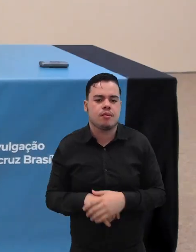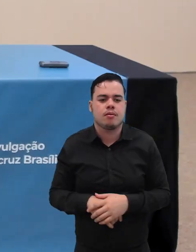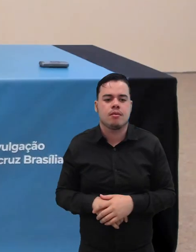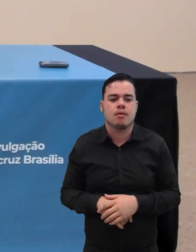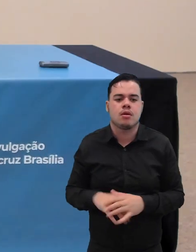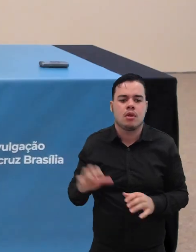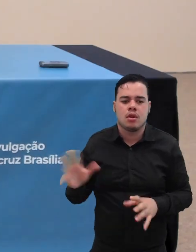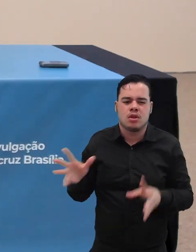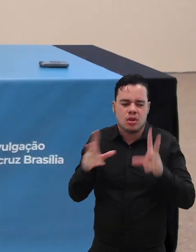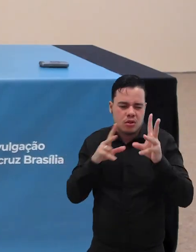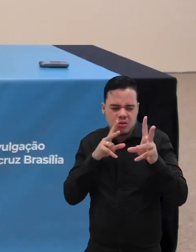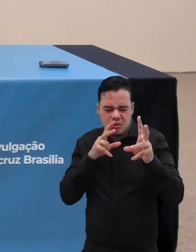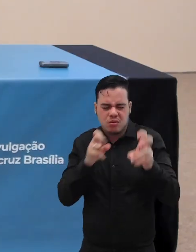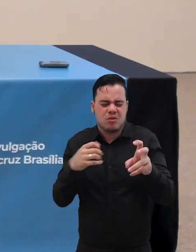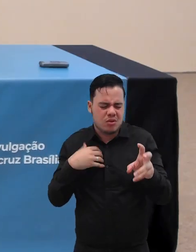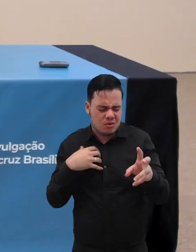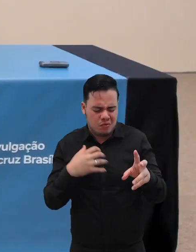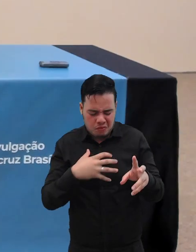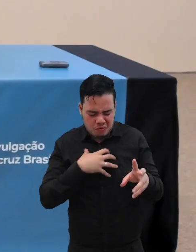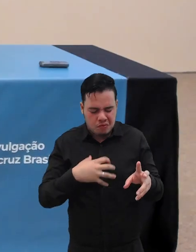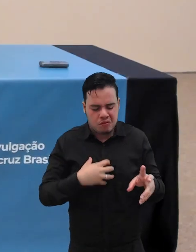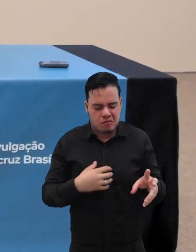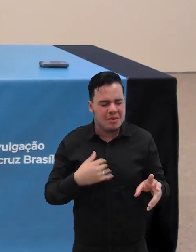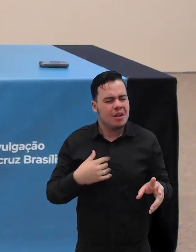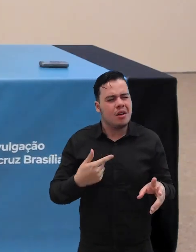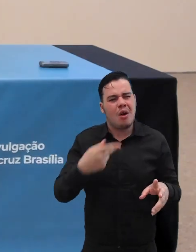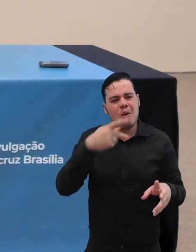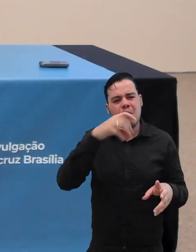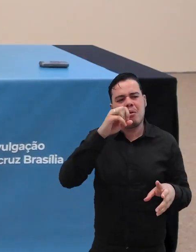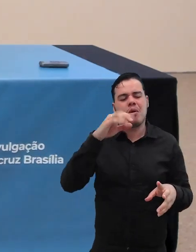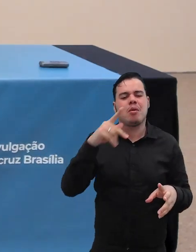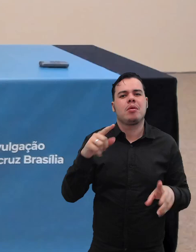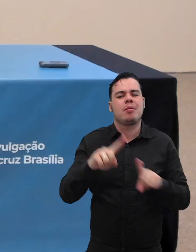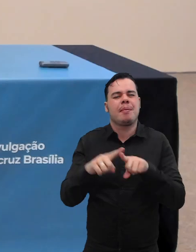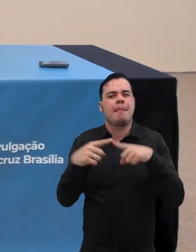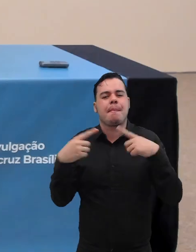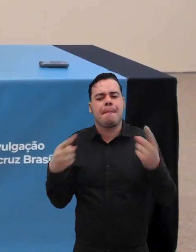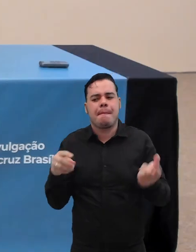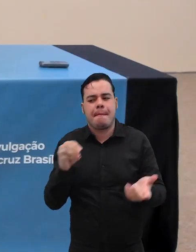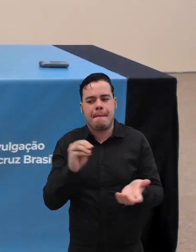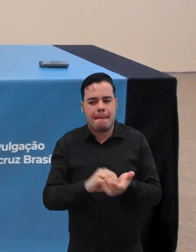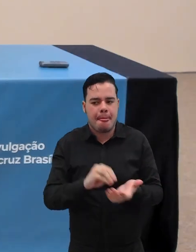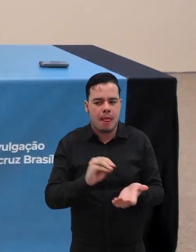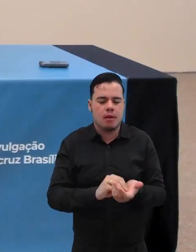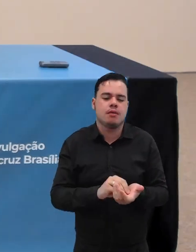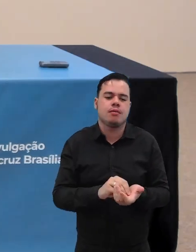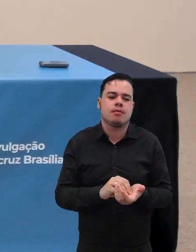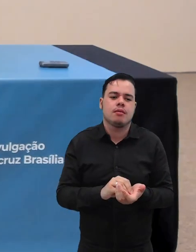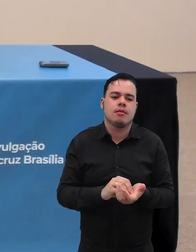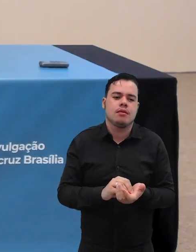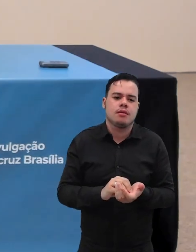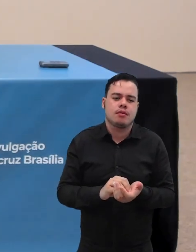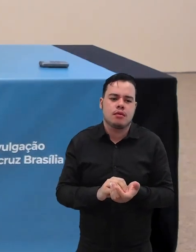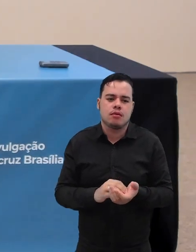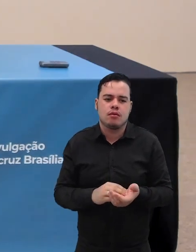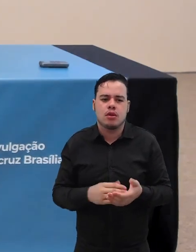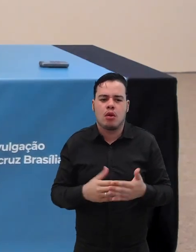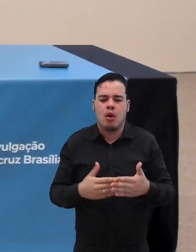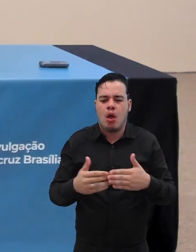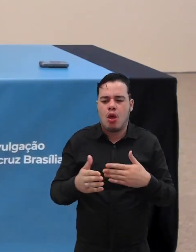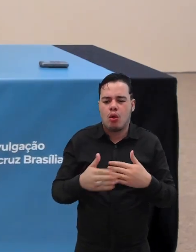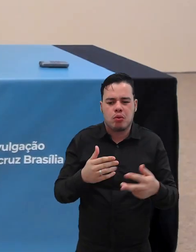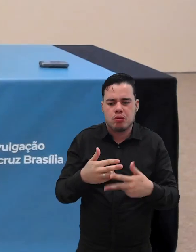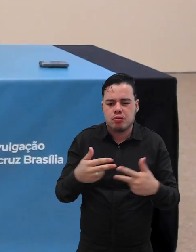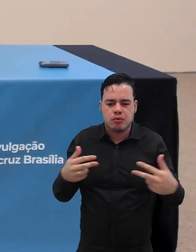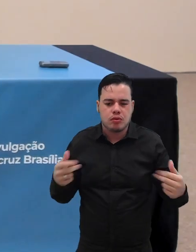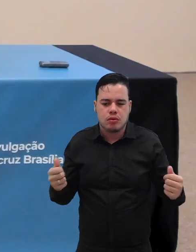se identificava dessa maneira. Mas faltava um instrumento de política